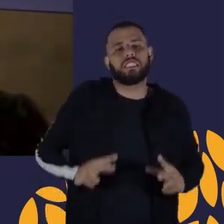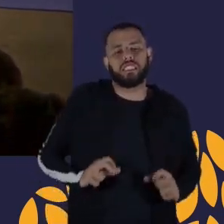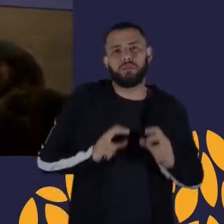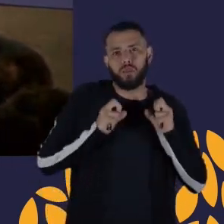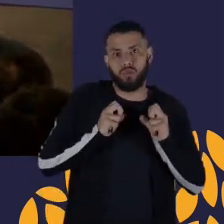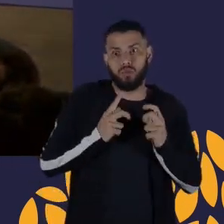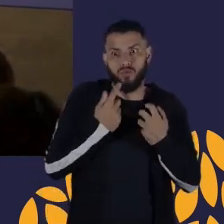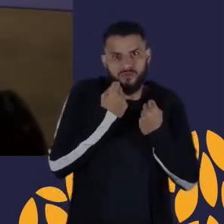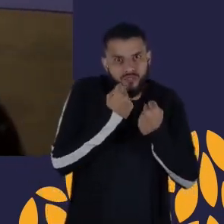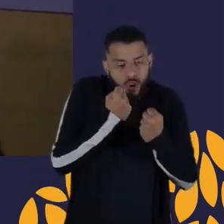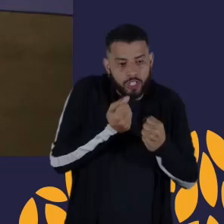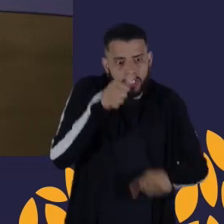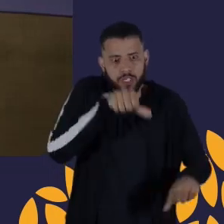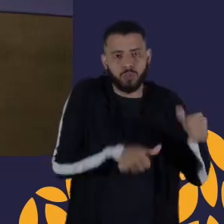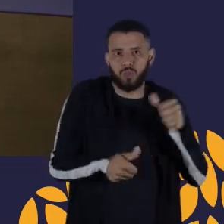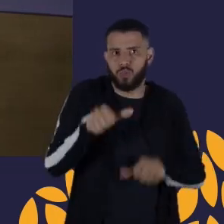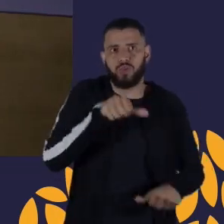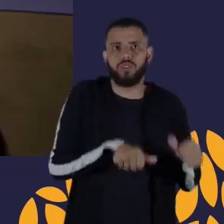eficaz. E se eu